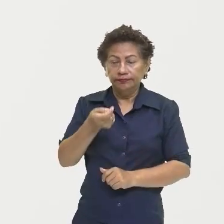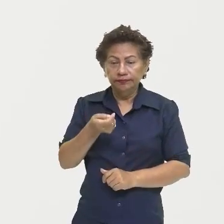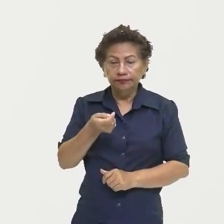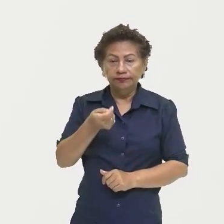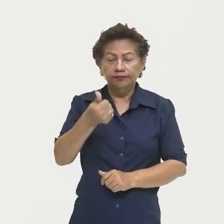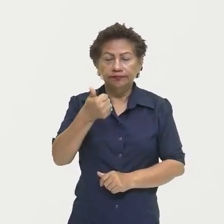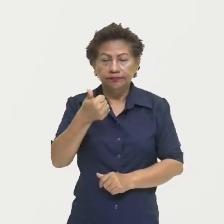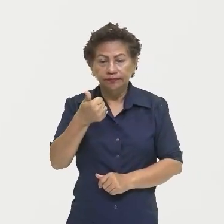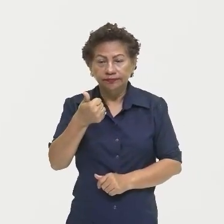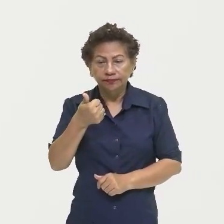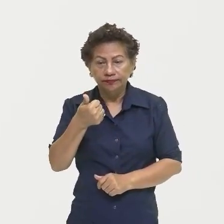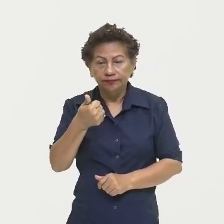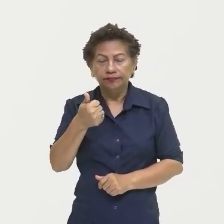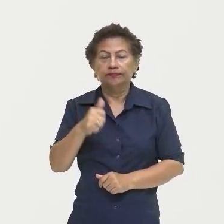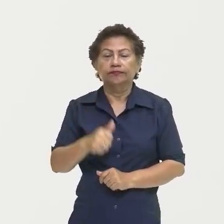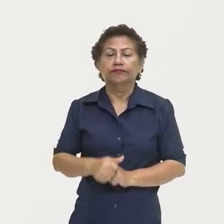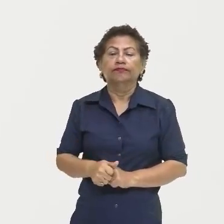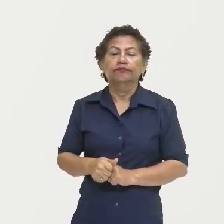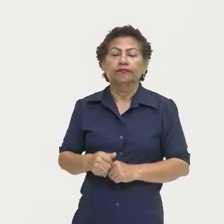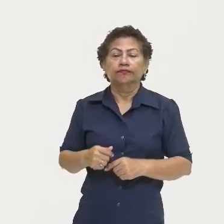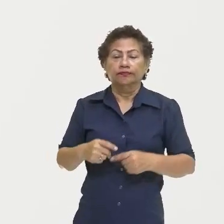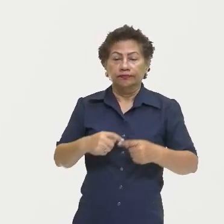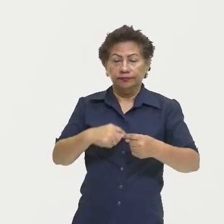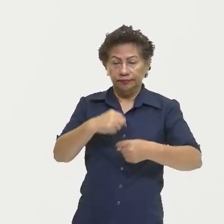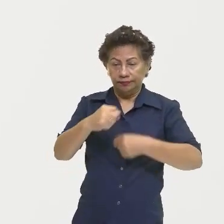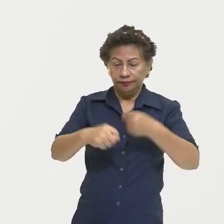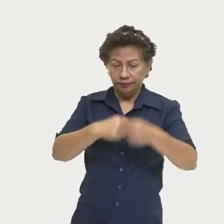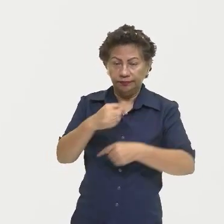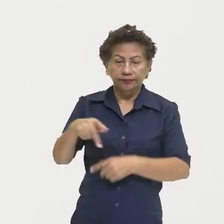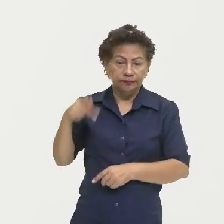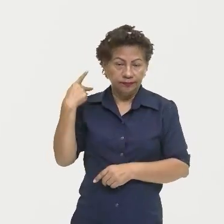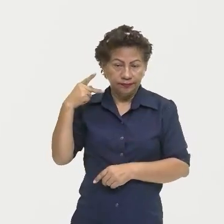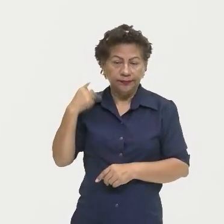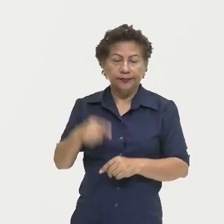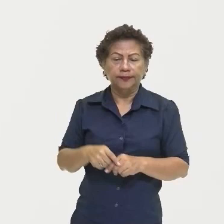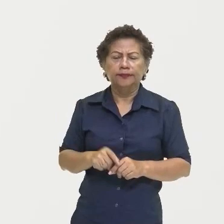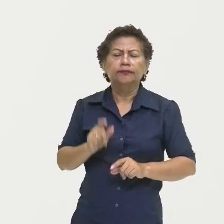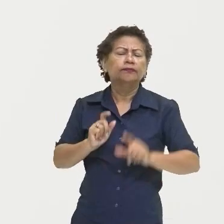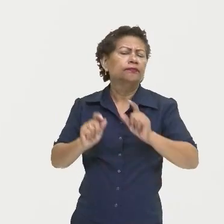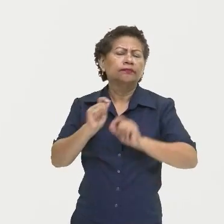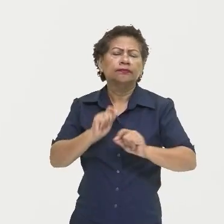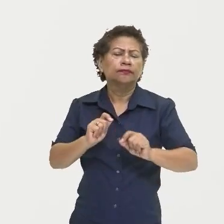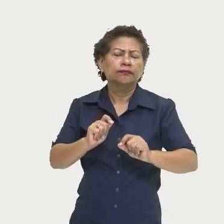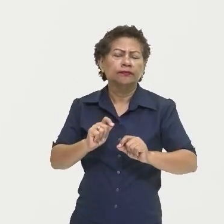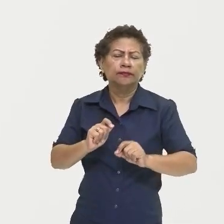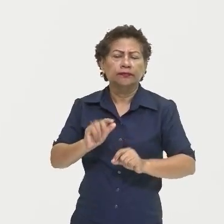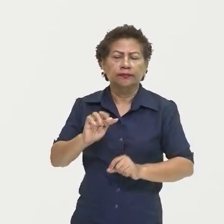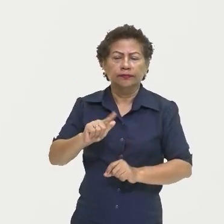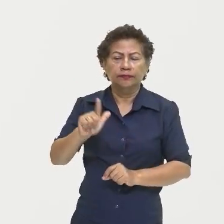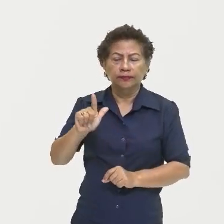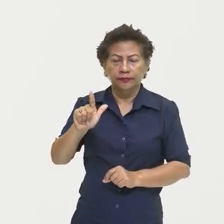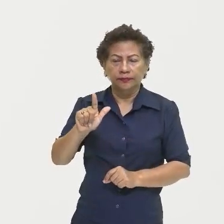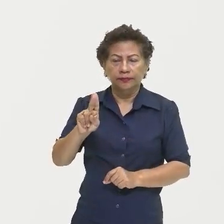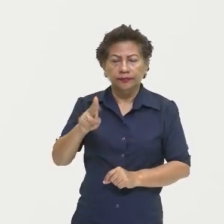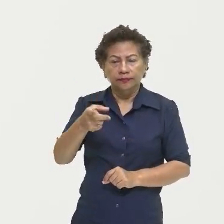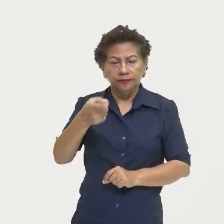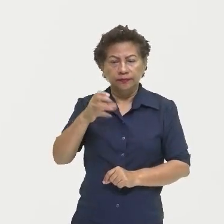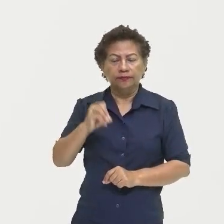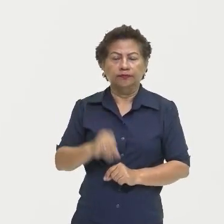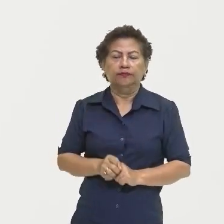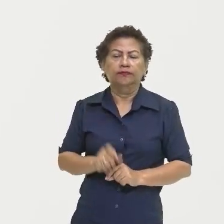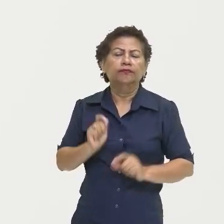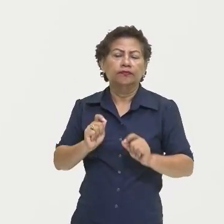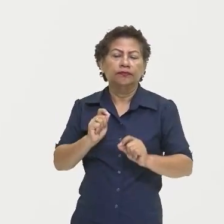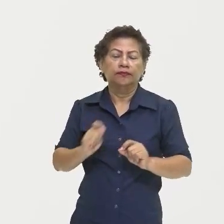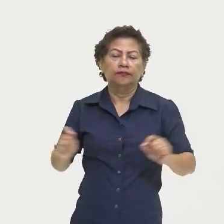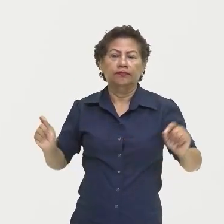econômico e também o político. E esse fluxo que a gente observa, ele tem aí a circulação de pessoas, né, que a gente